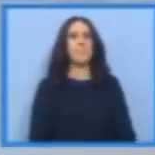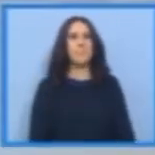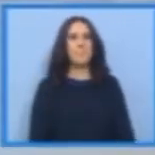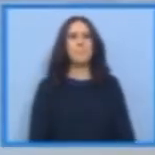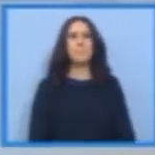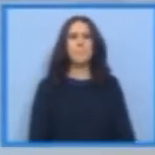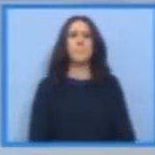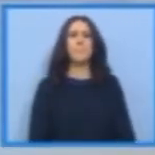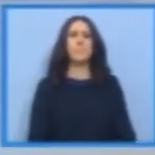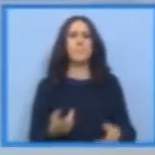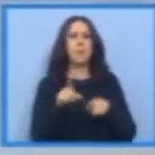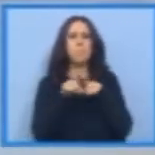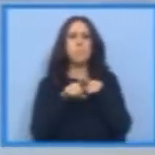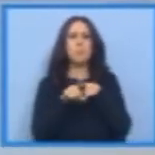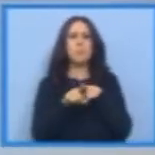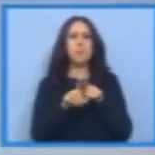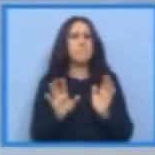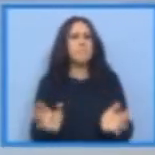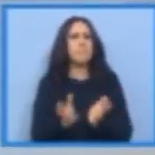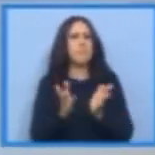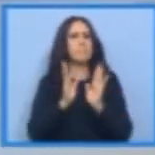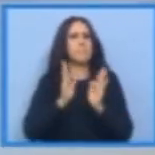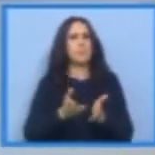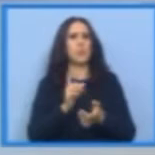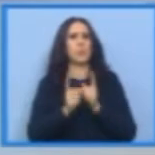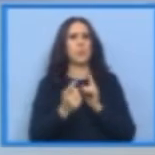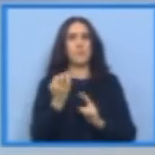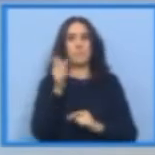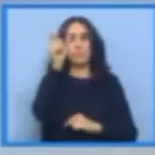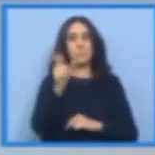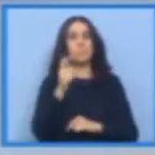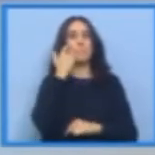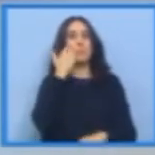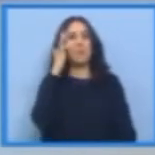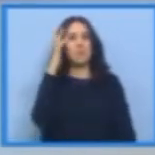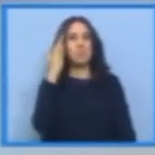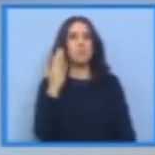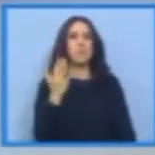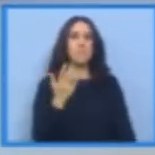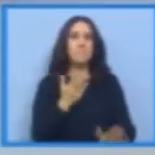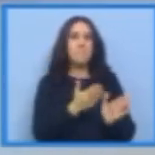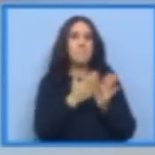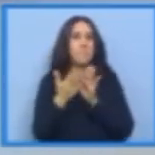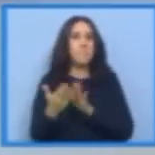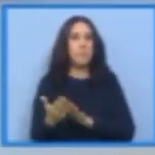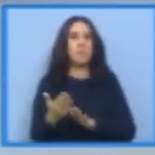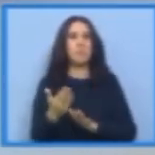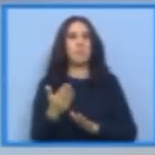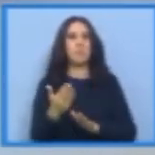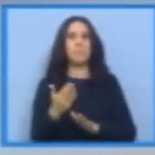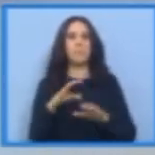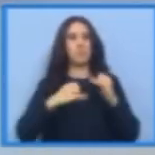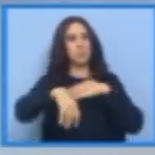é necessário incentivar para que, de facto, o migrante, por um lado, seja integrado